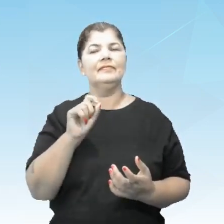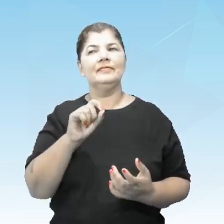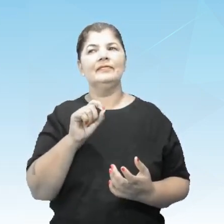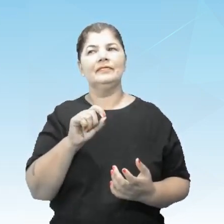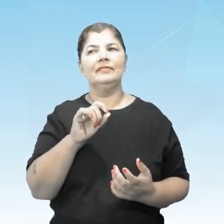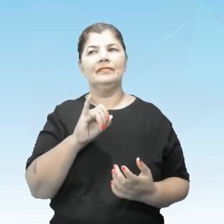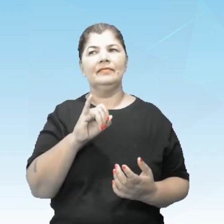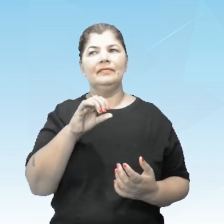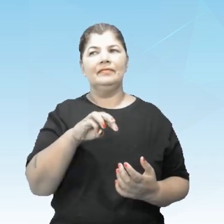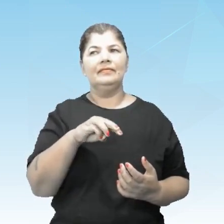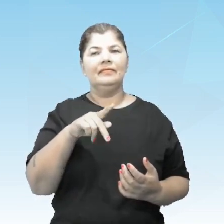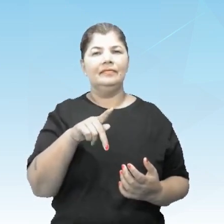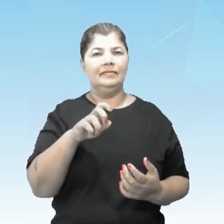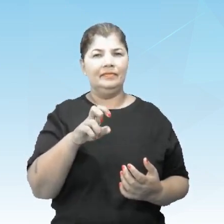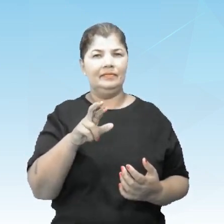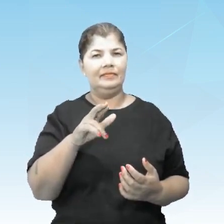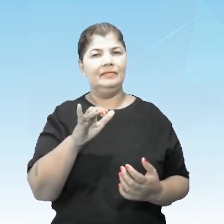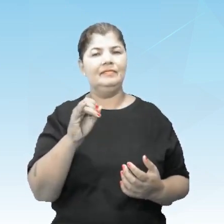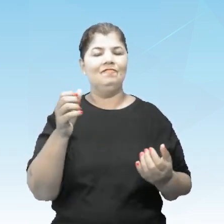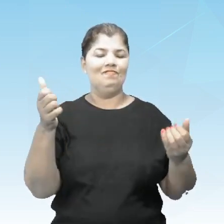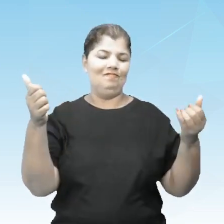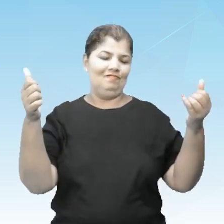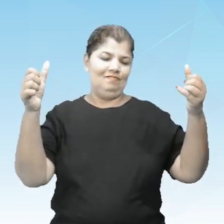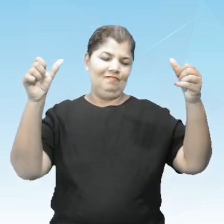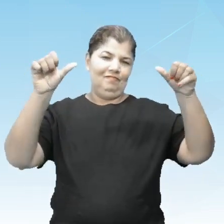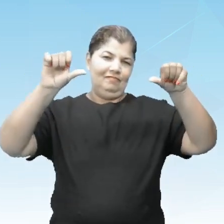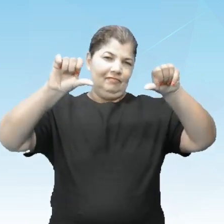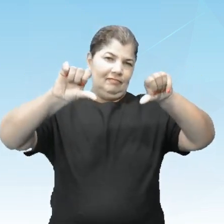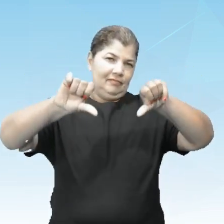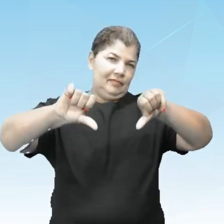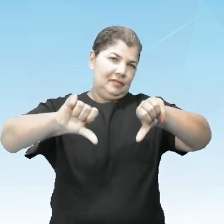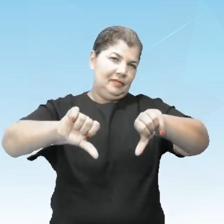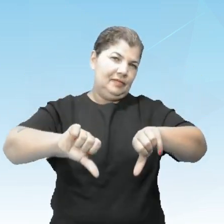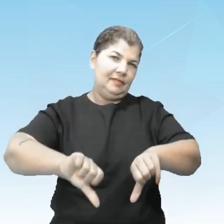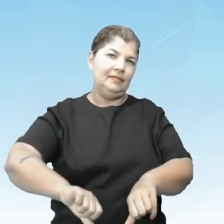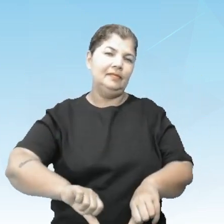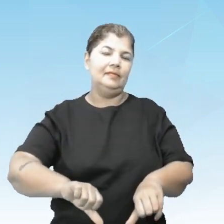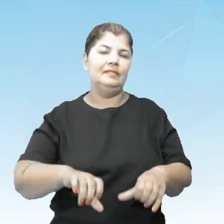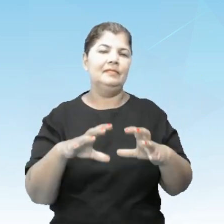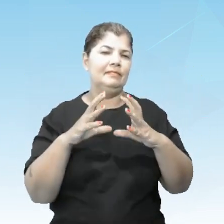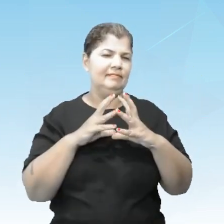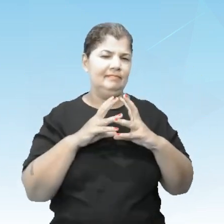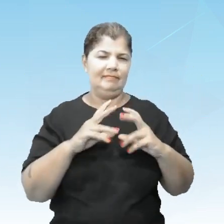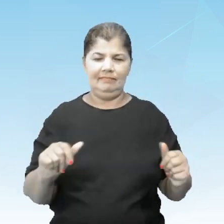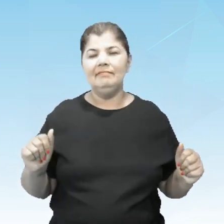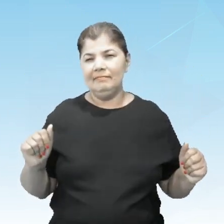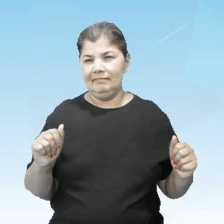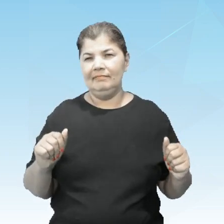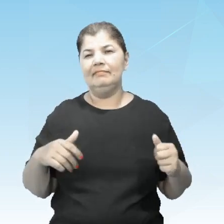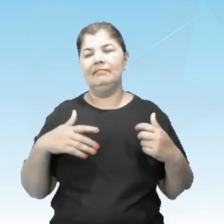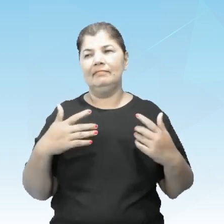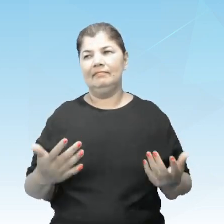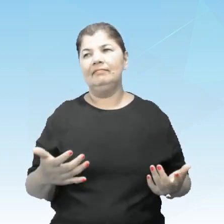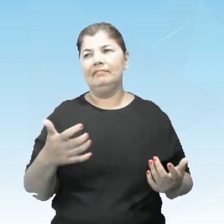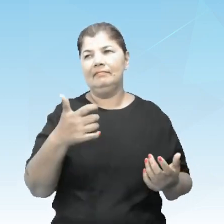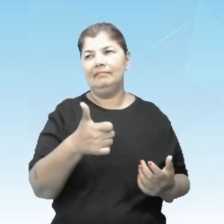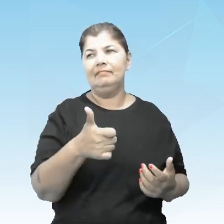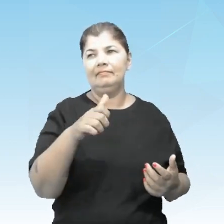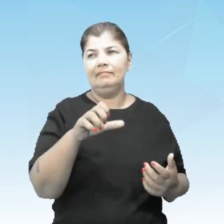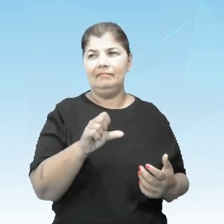Império em crise. Ui, a ruína, a dissolução. Então, entre